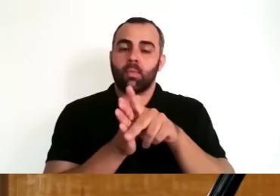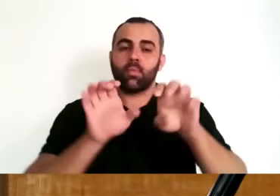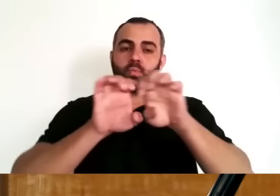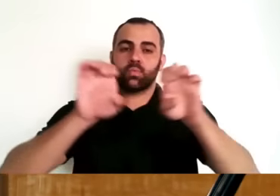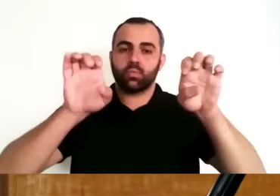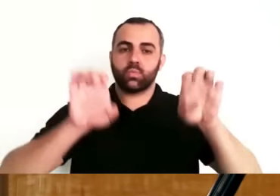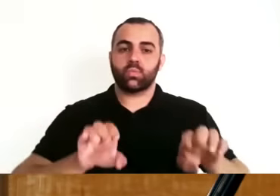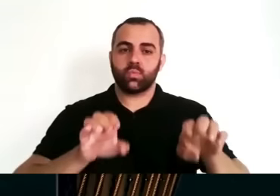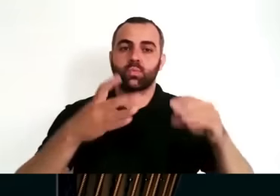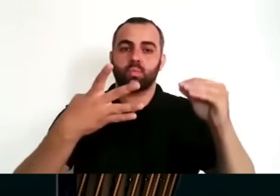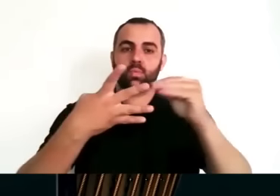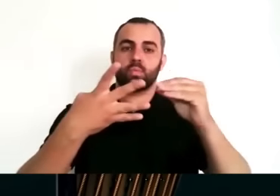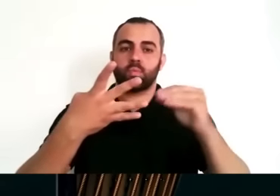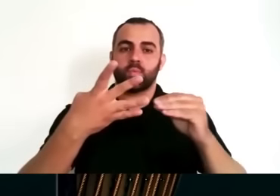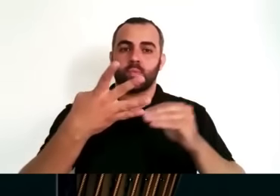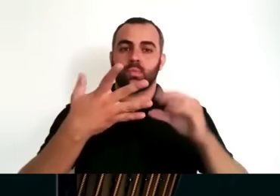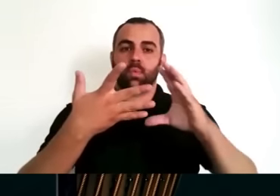acorde.